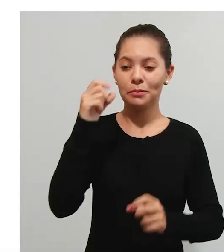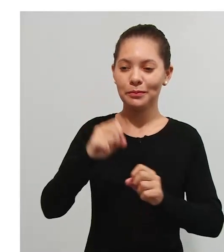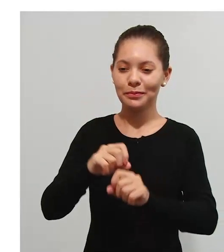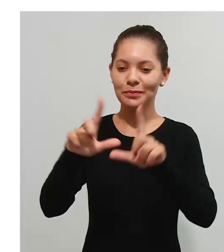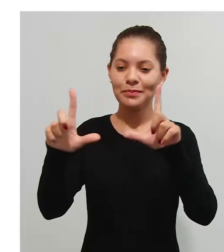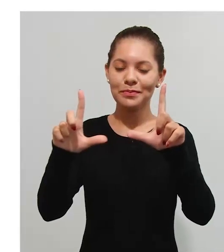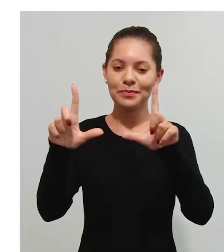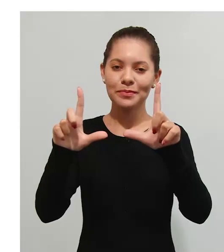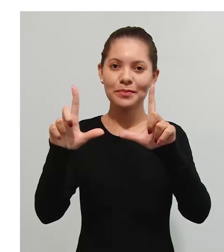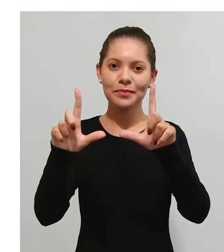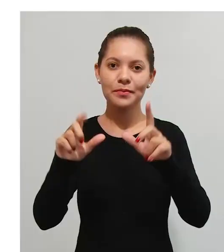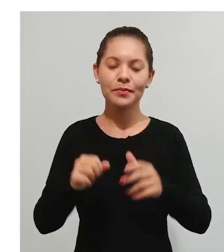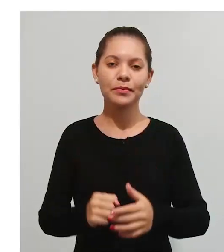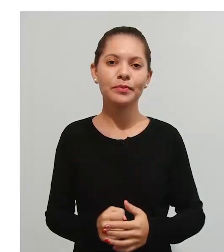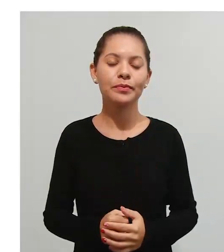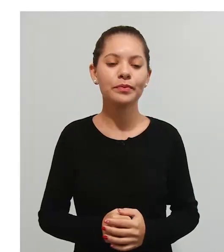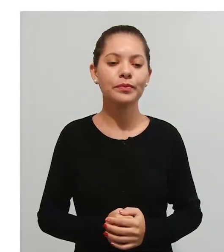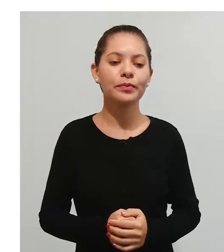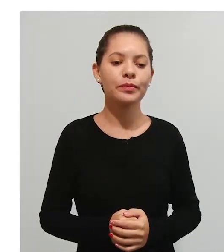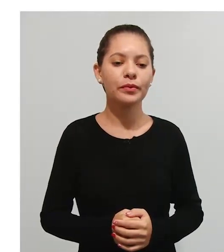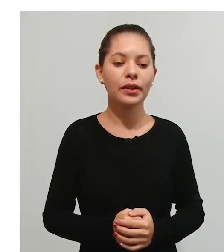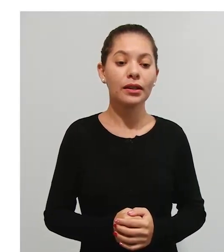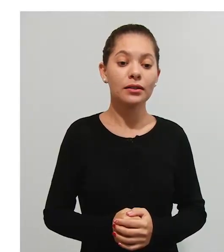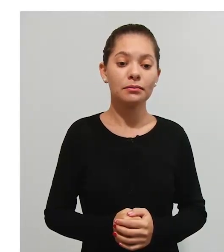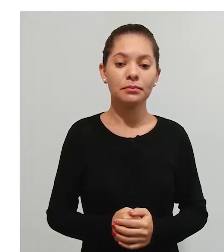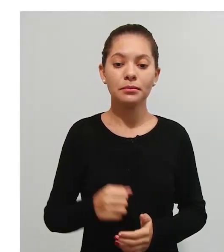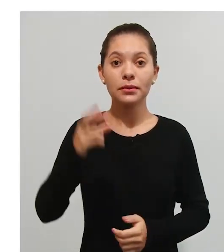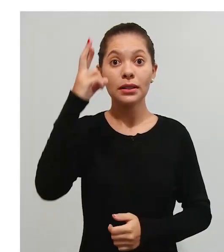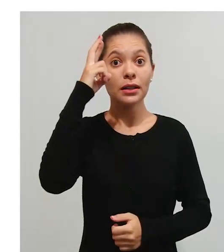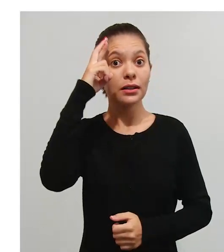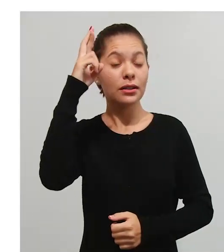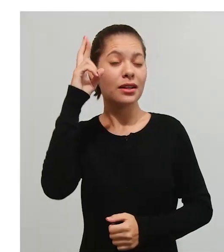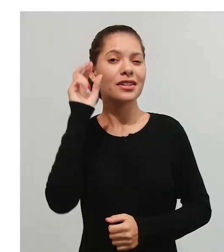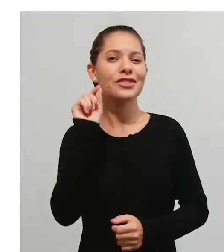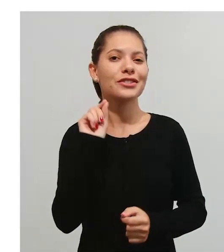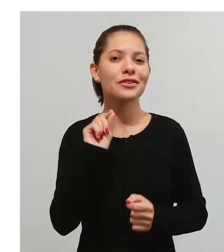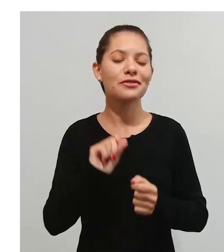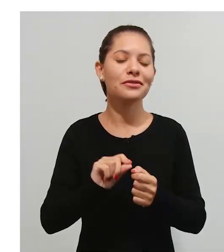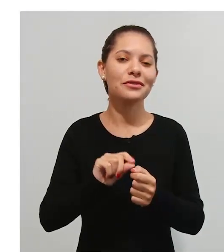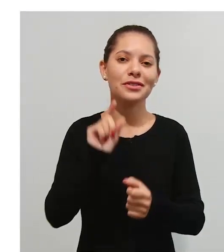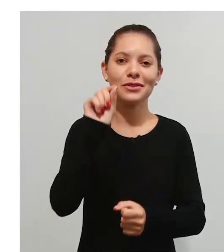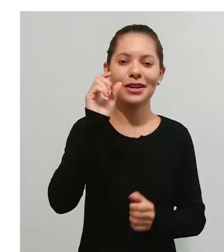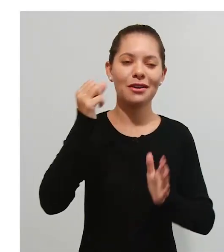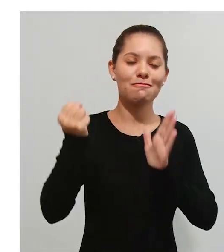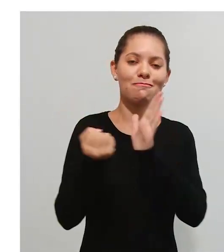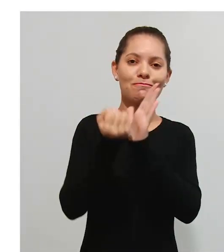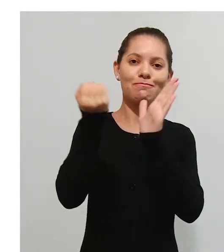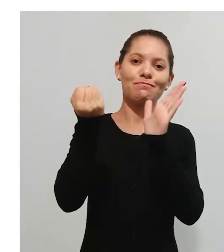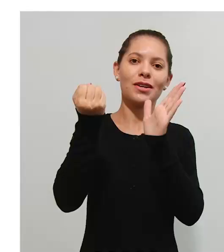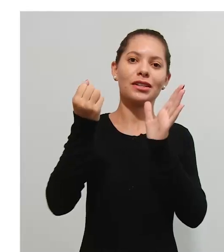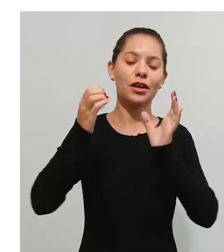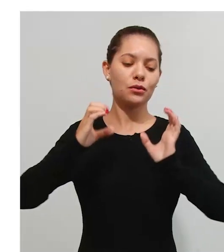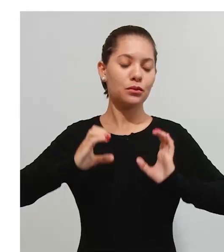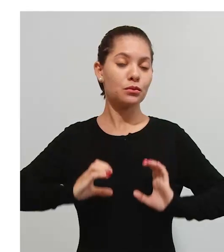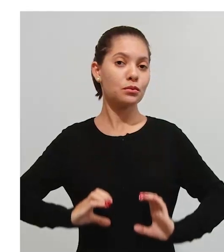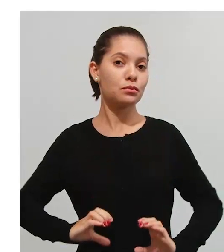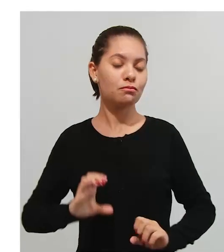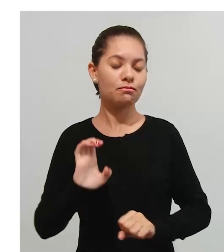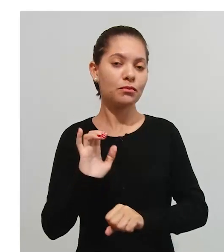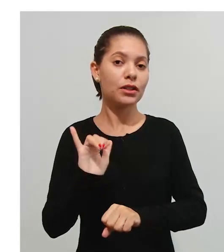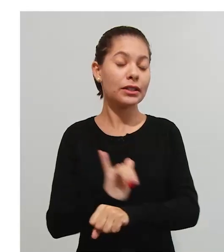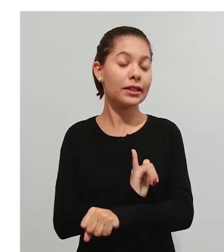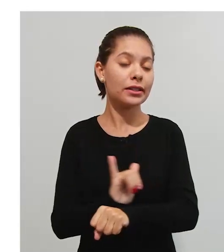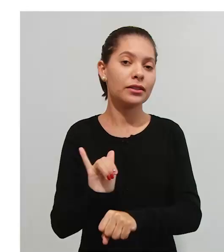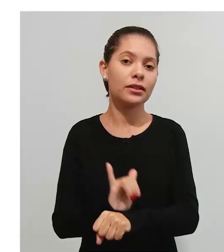aqui na tela. A liderança empreendedora, ela impacta na postura estratégica